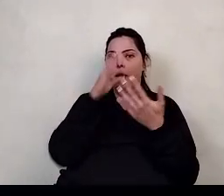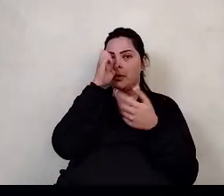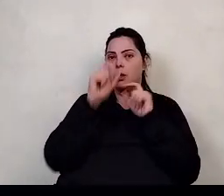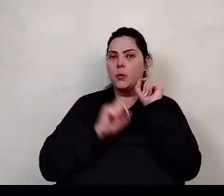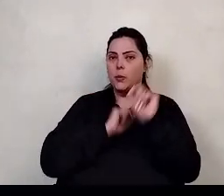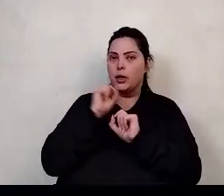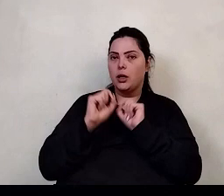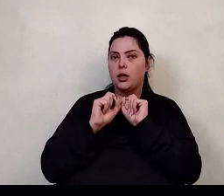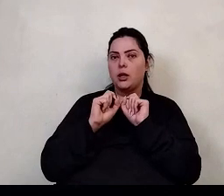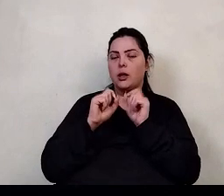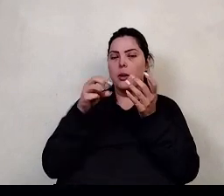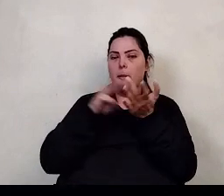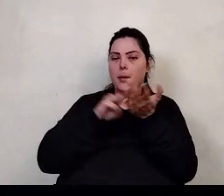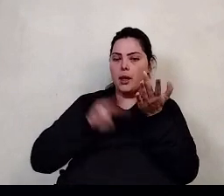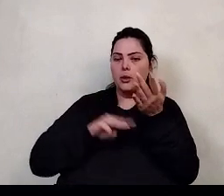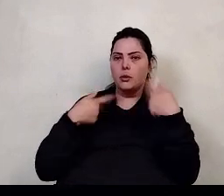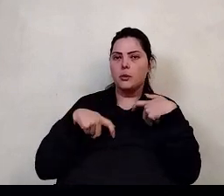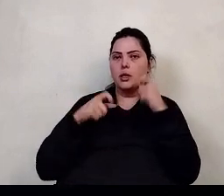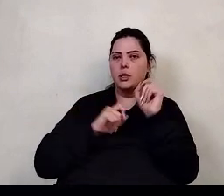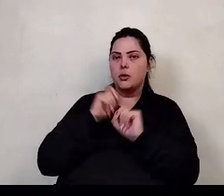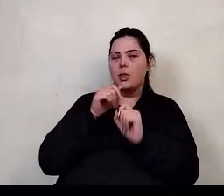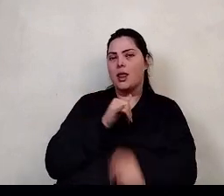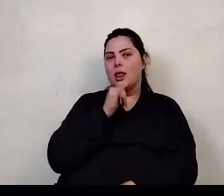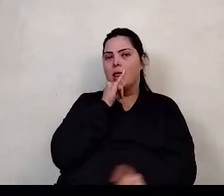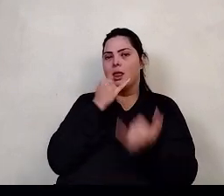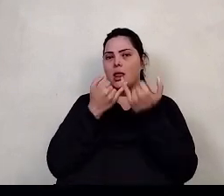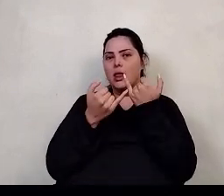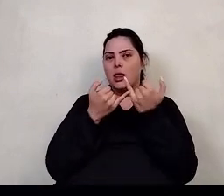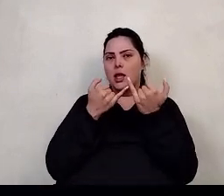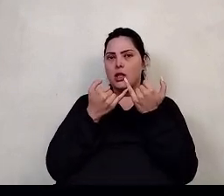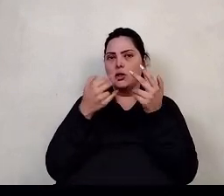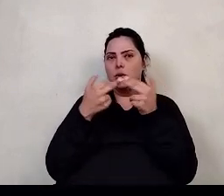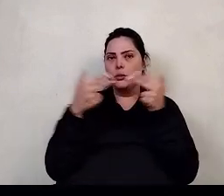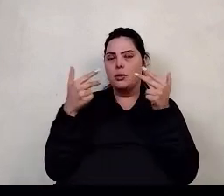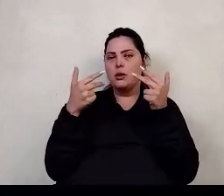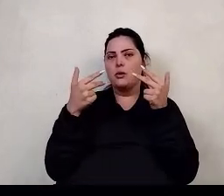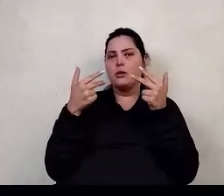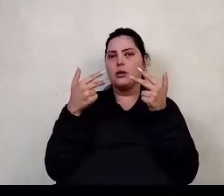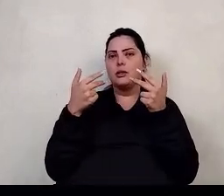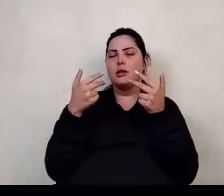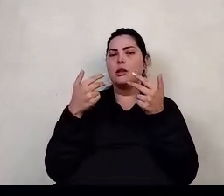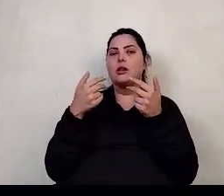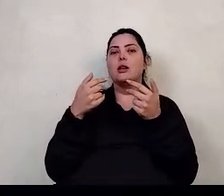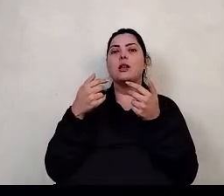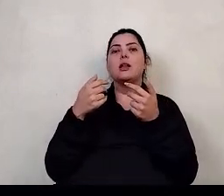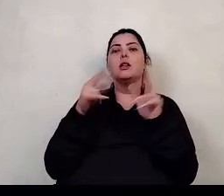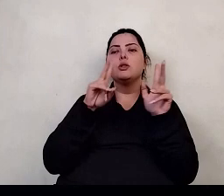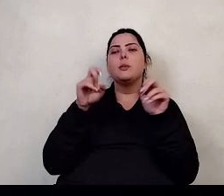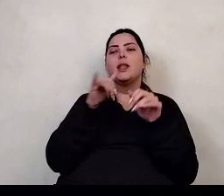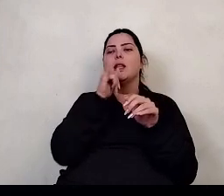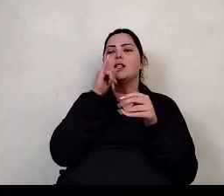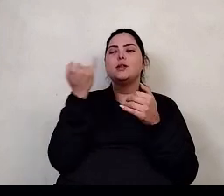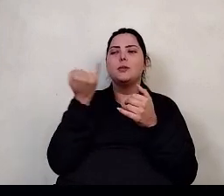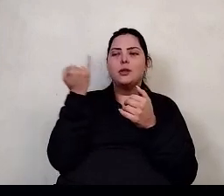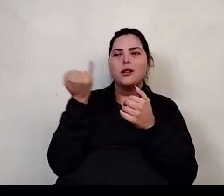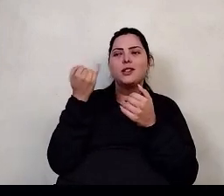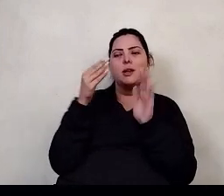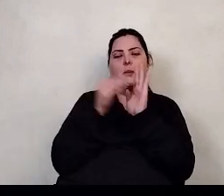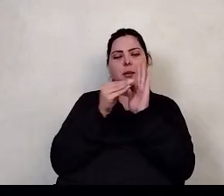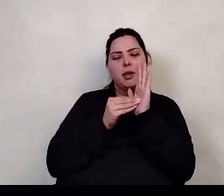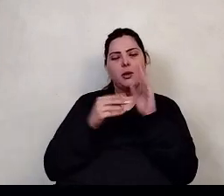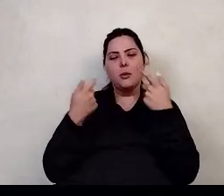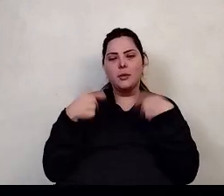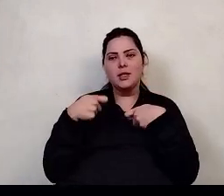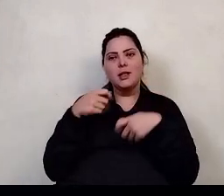Todo método precisa ter um teste. Isso é uma coisa que é muito dita com relação a testes. Todo método que você implementa precisa ter um teste. Mas